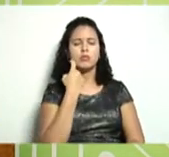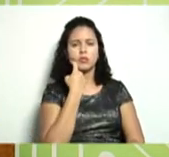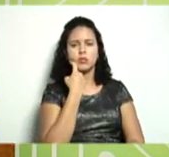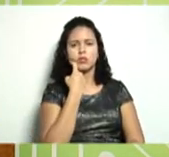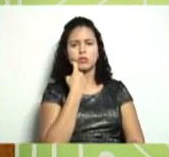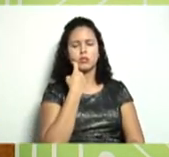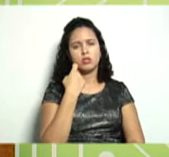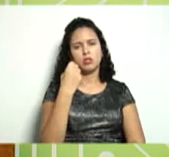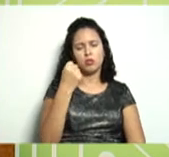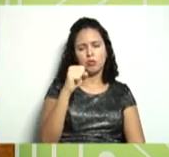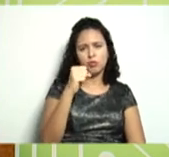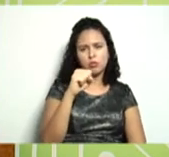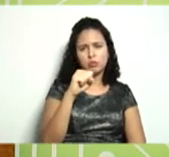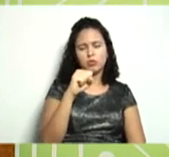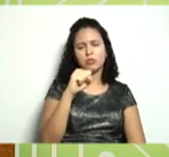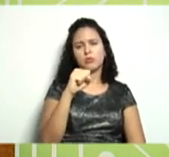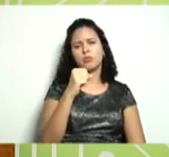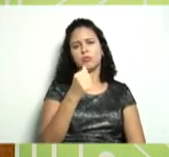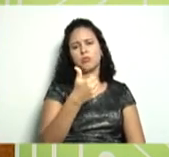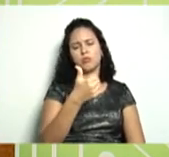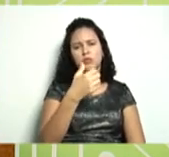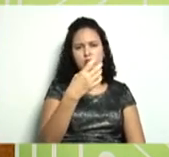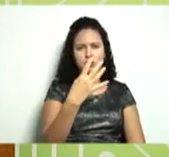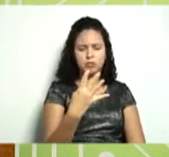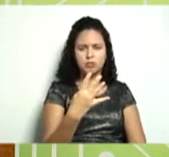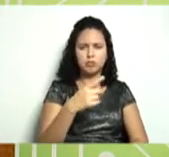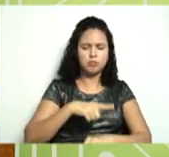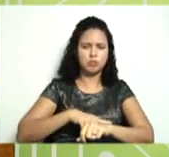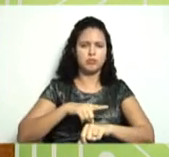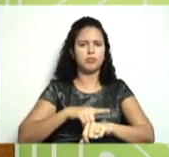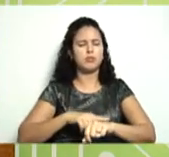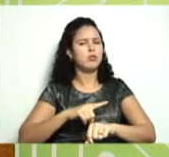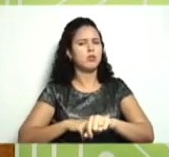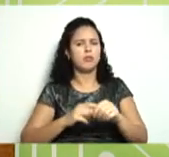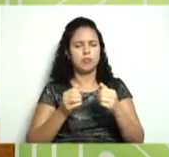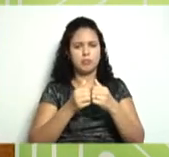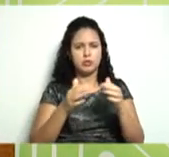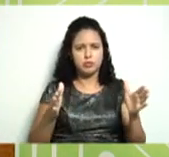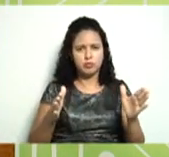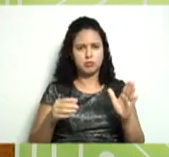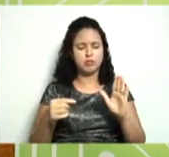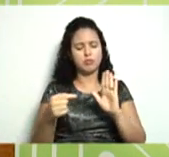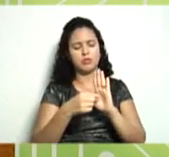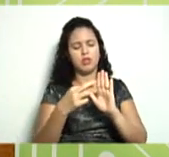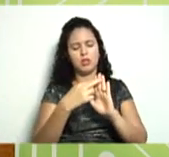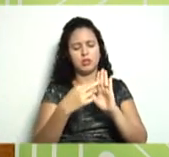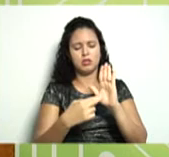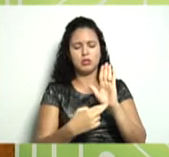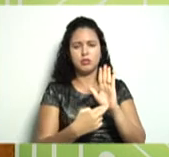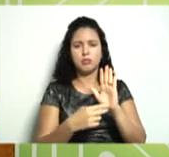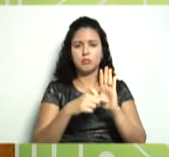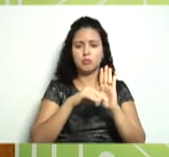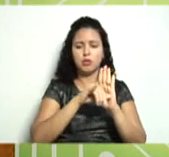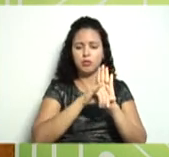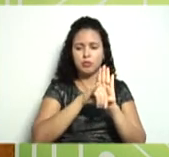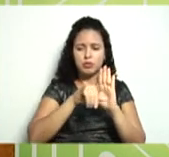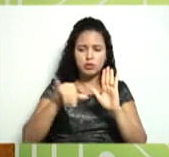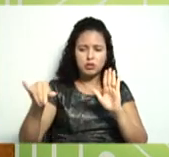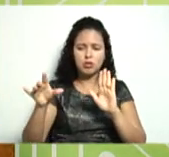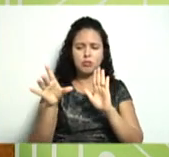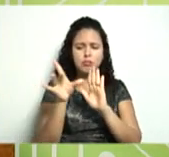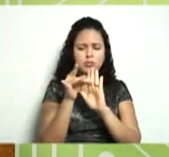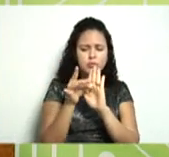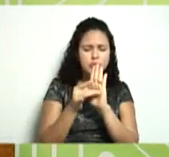7h30 às 11h30, das 13 às 17. Então, o regimento ele vem para dizer tratar dos